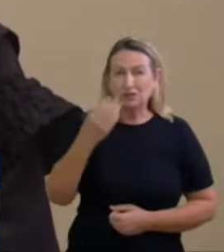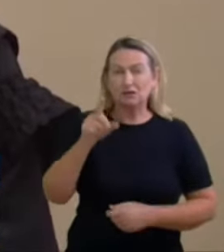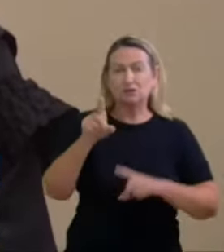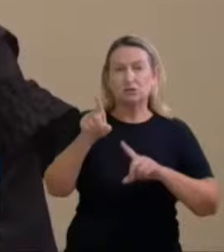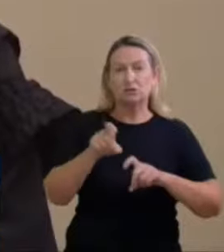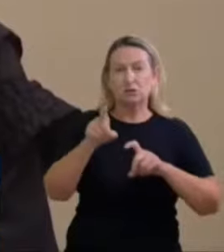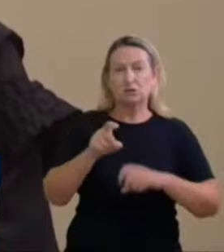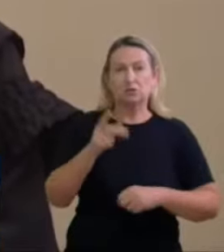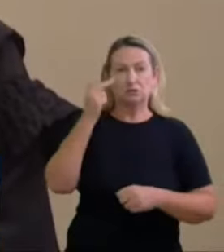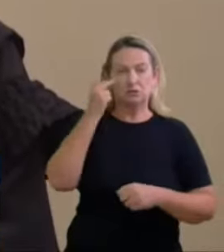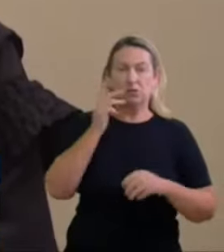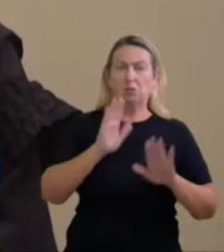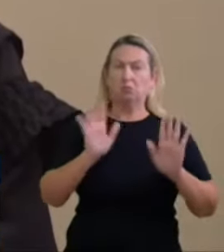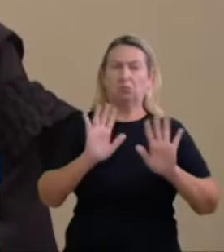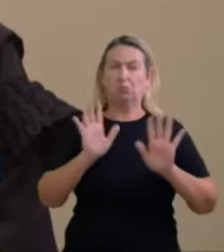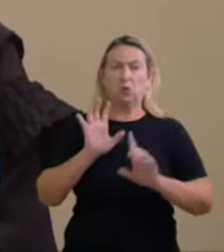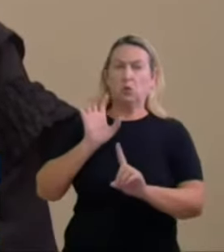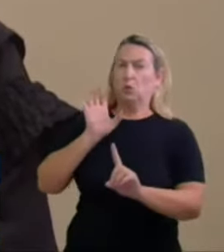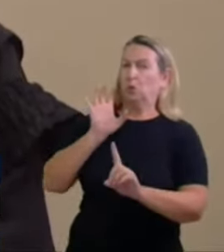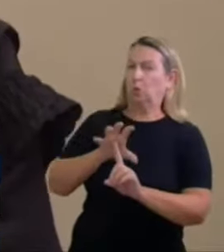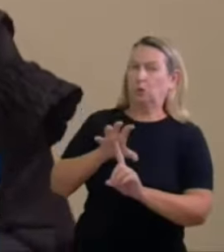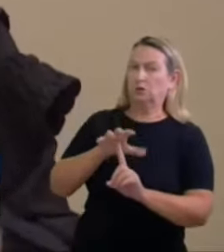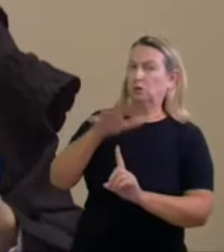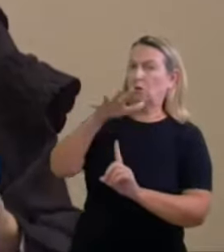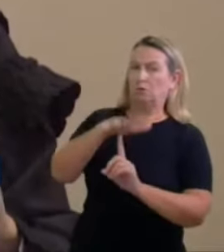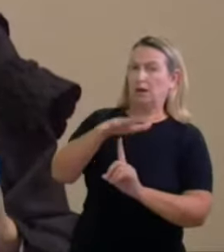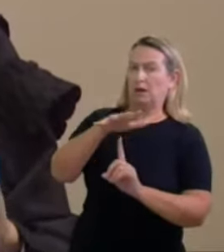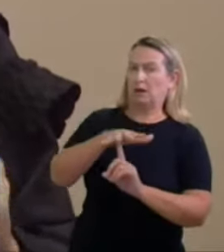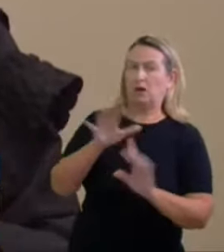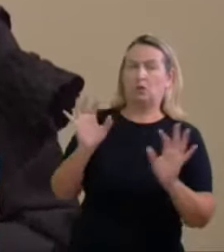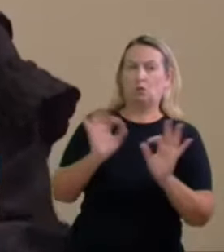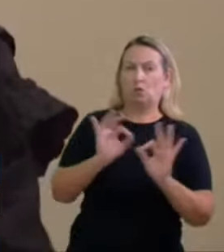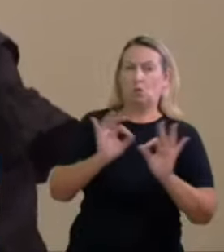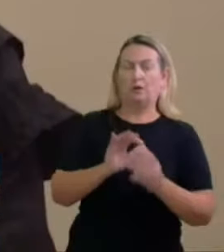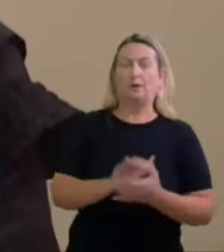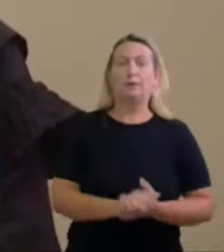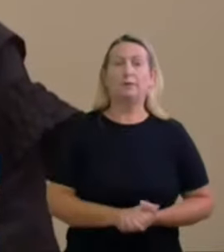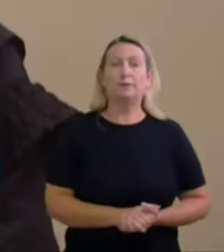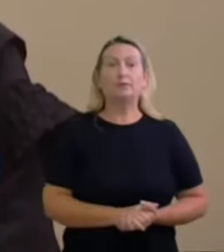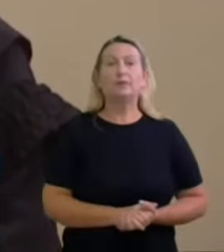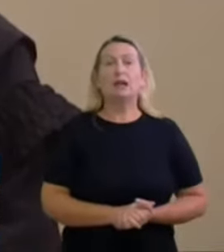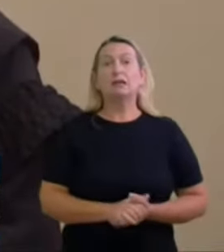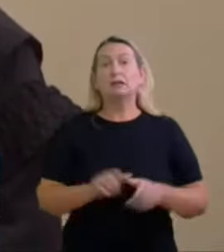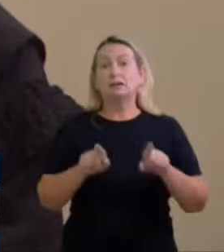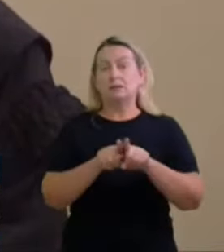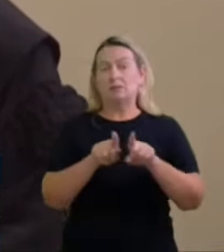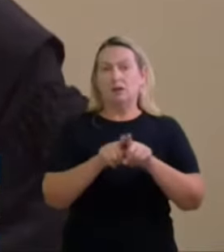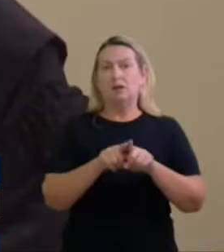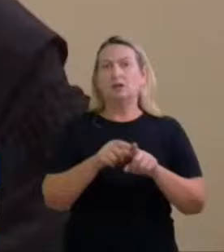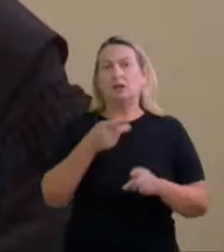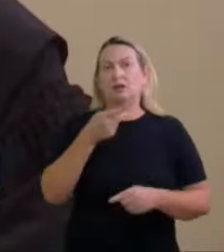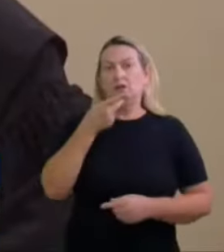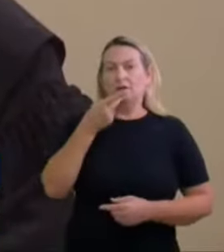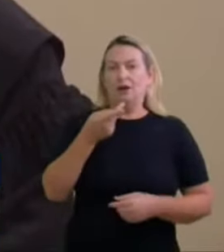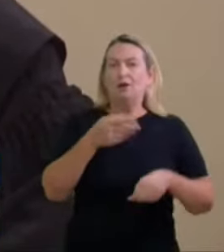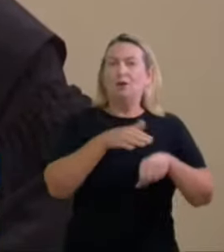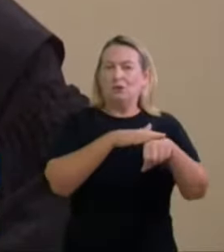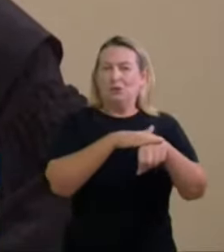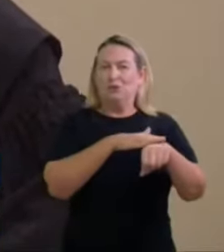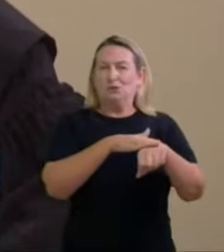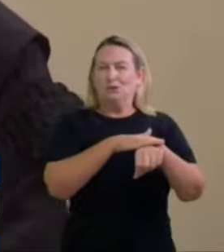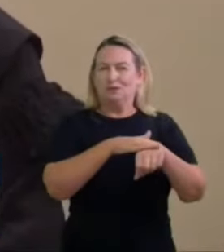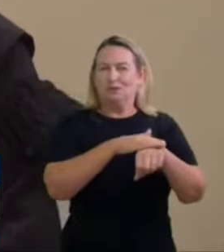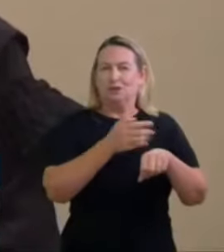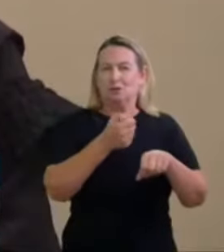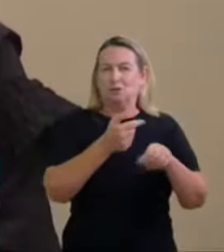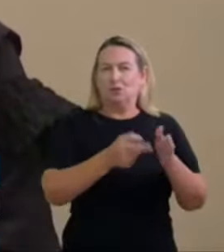repercutiram aqui paraa eleição do Estado do Paraná faço aqui até eh rebato aqui conversamos agora H pouco Dr Bruno